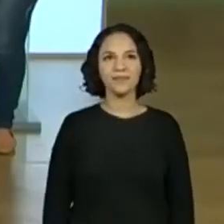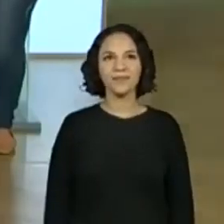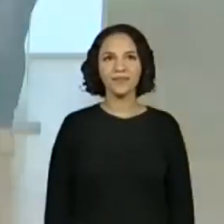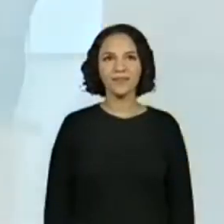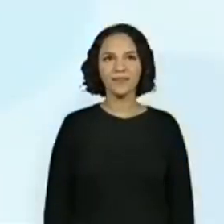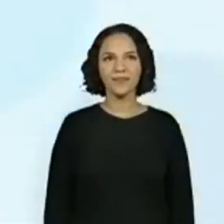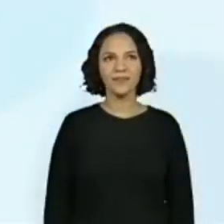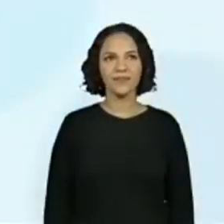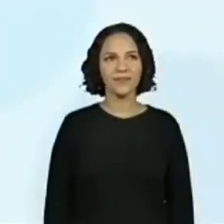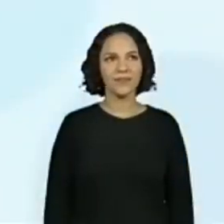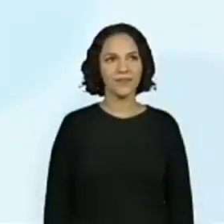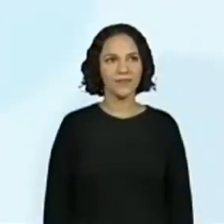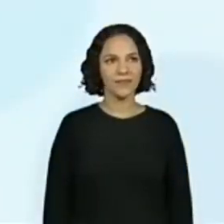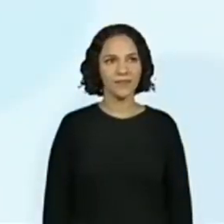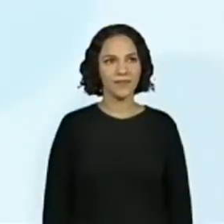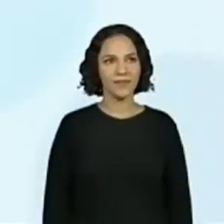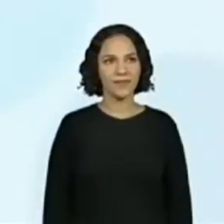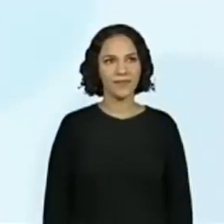lá,